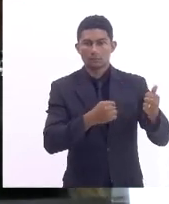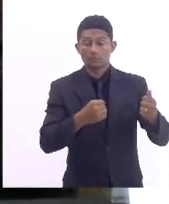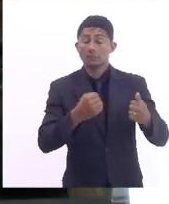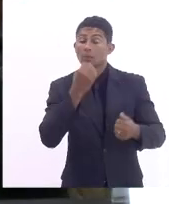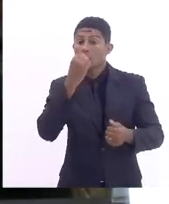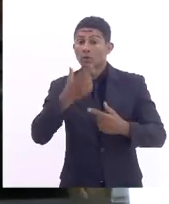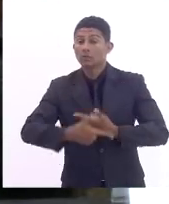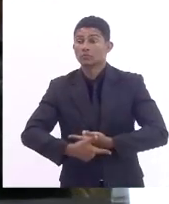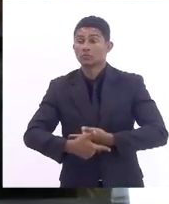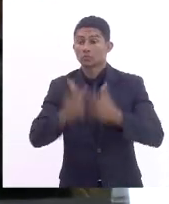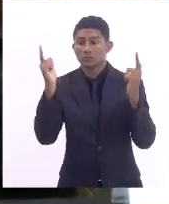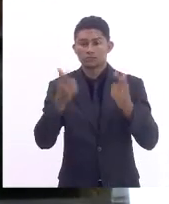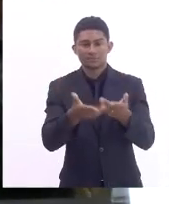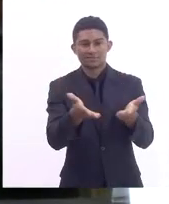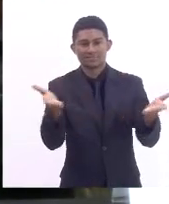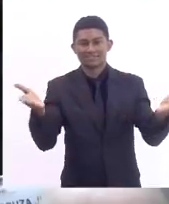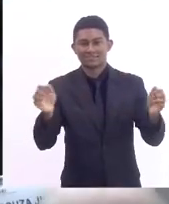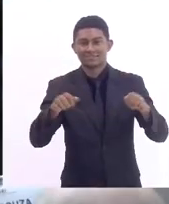a todos